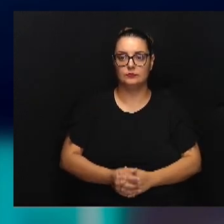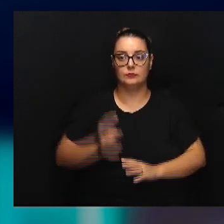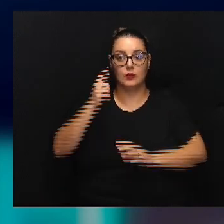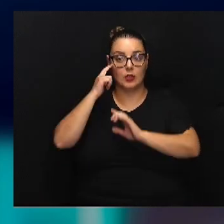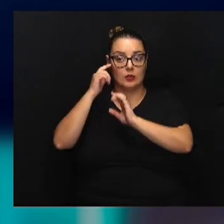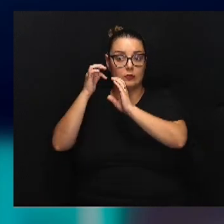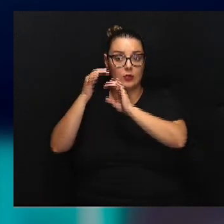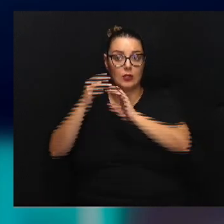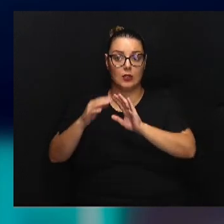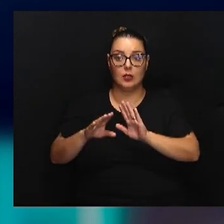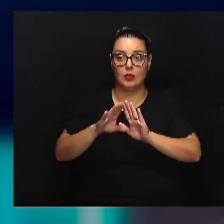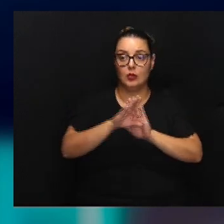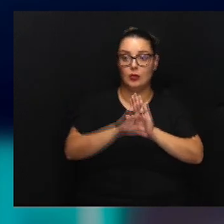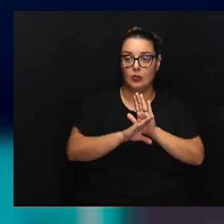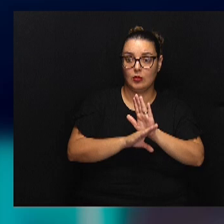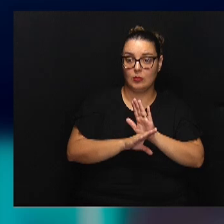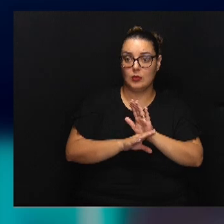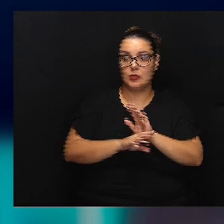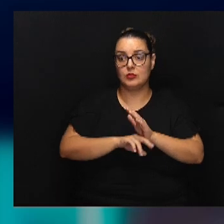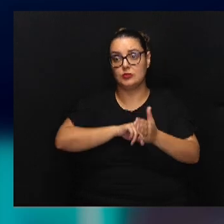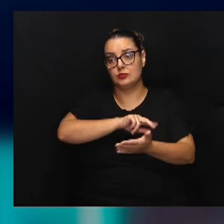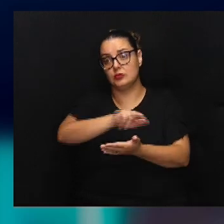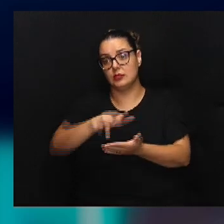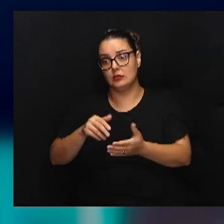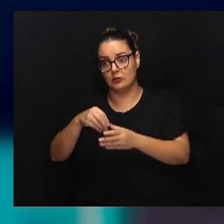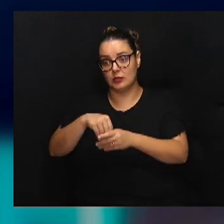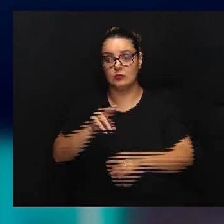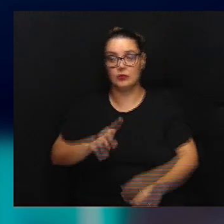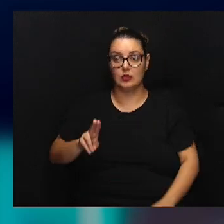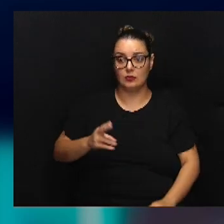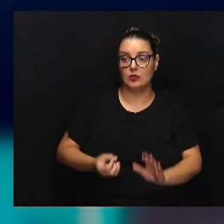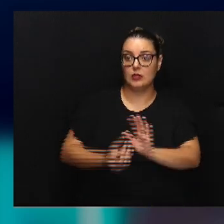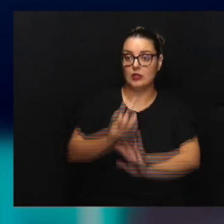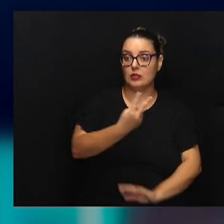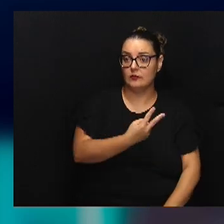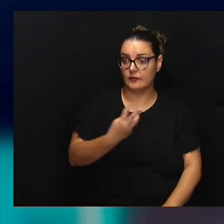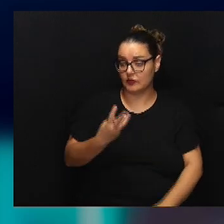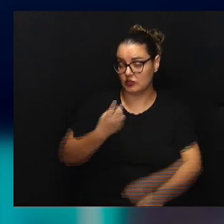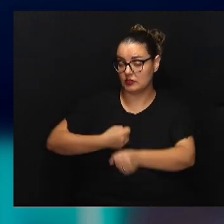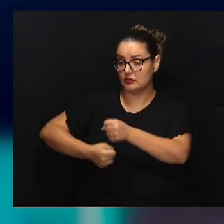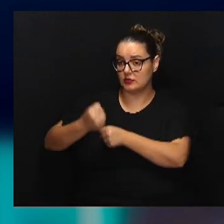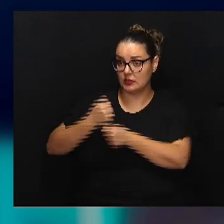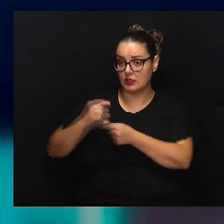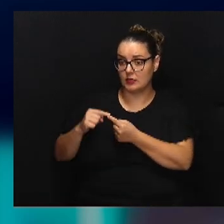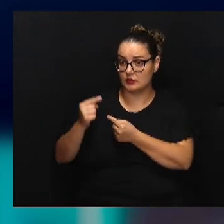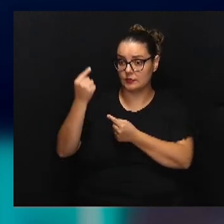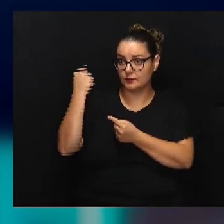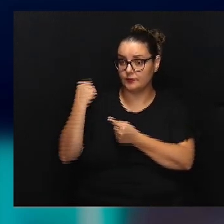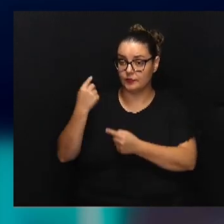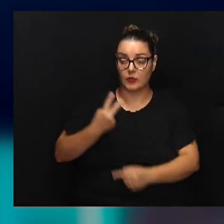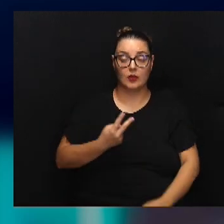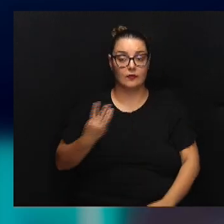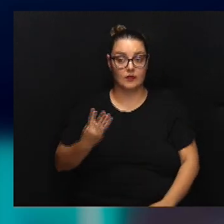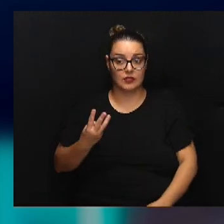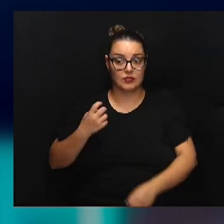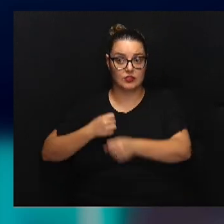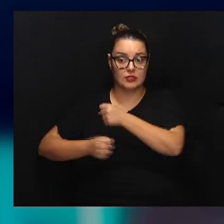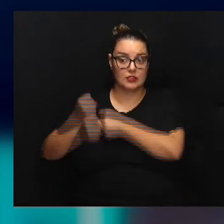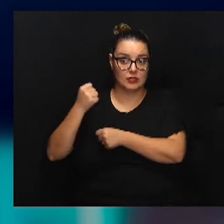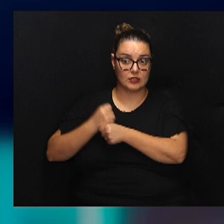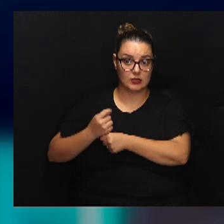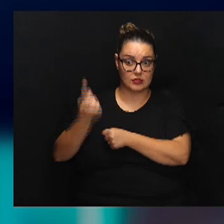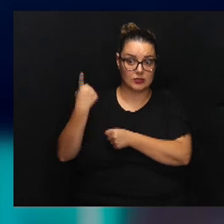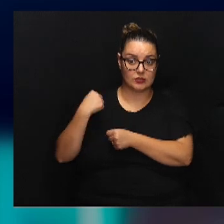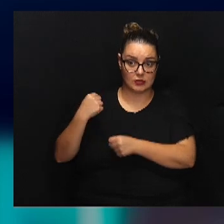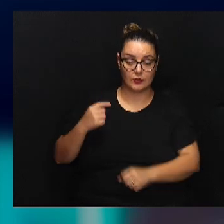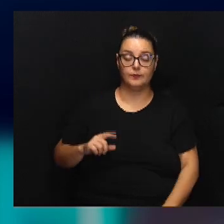o programa de diversidade na universidade, ele foi criado há 23 anos atrás. 23 anos